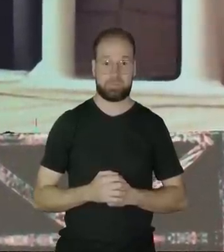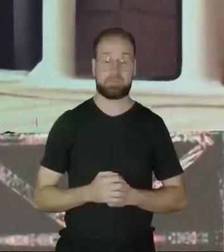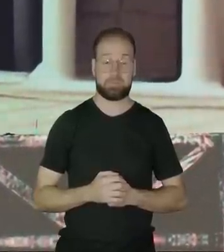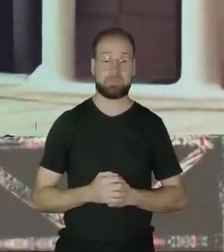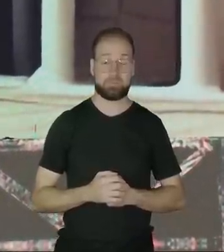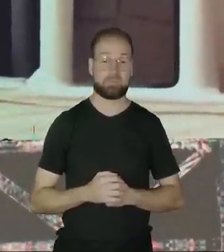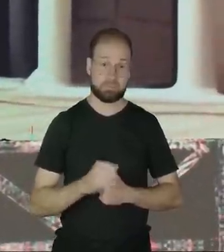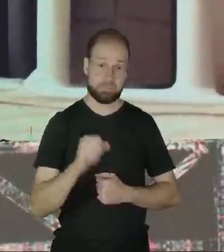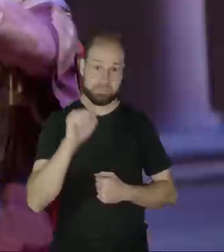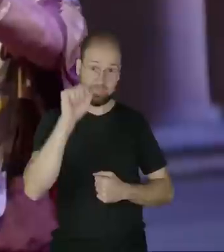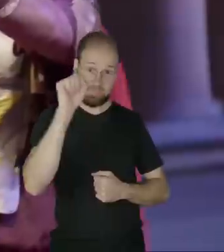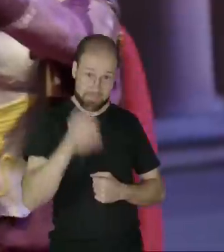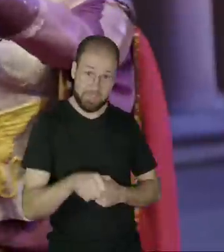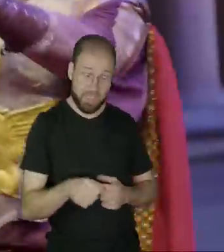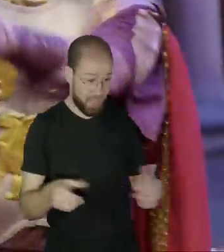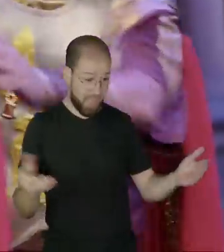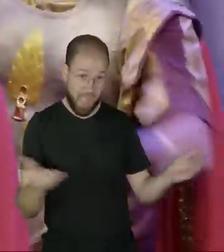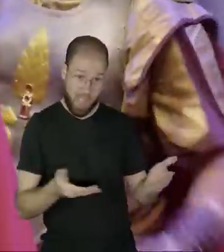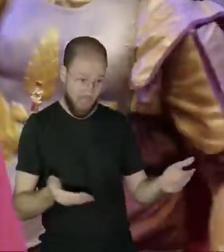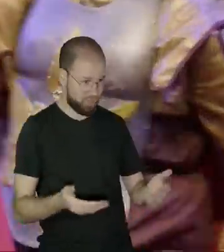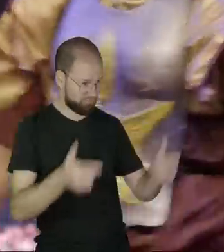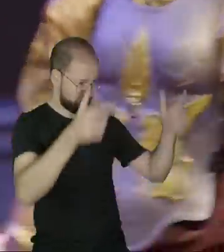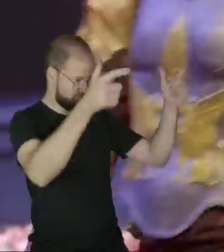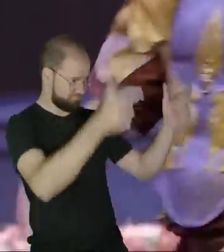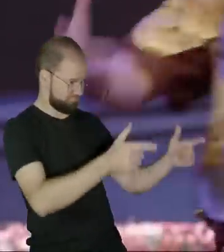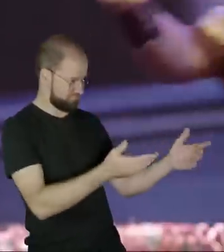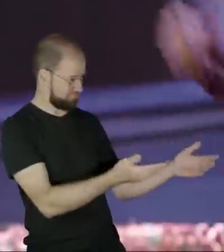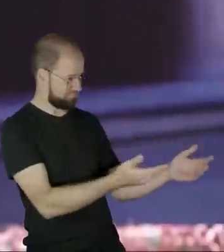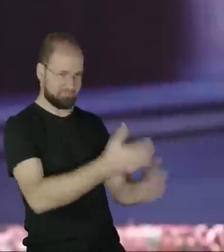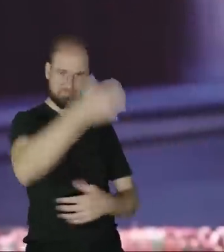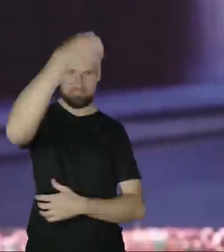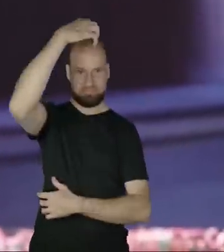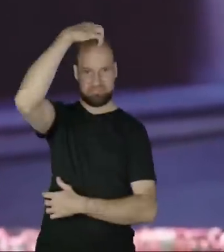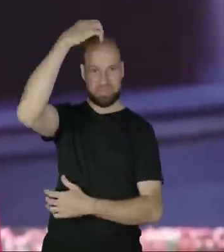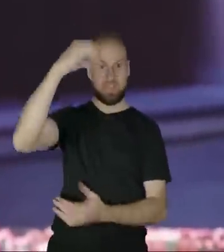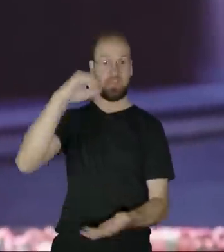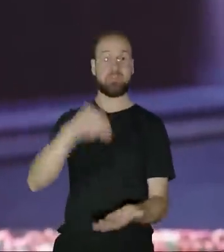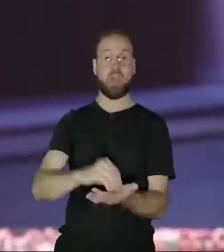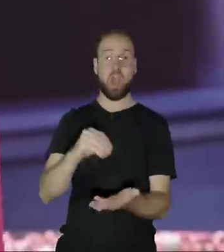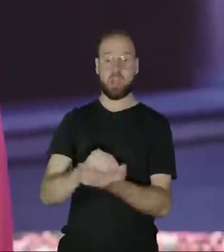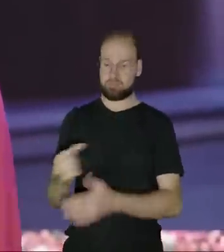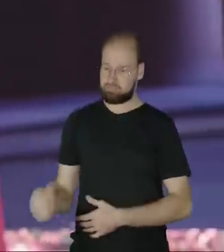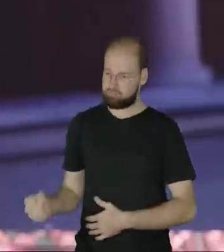Sim, agora ele é um rei. Está faltando o cetro!